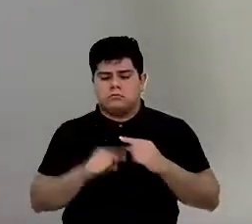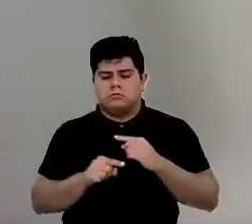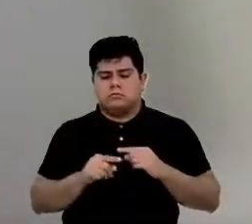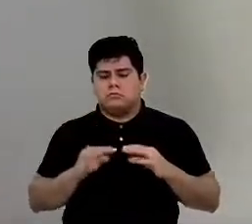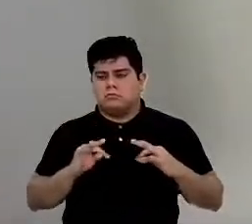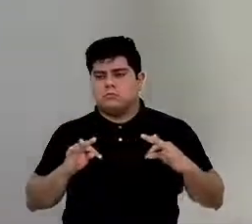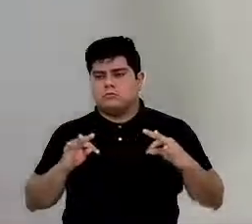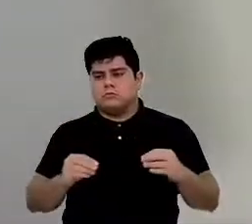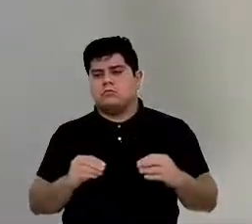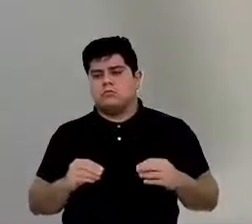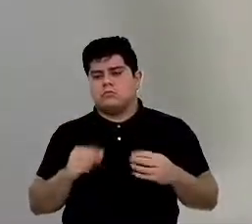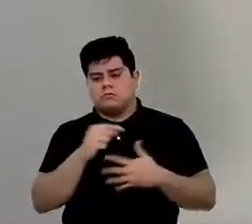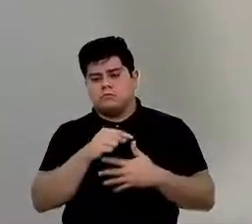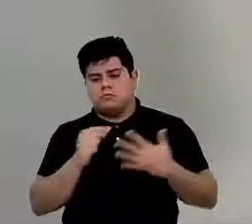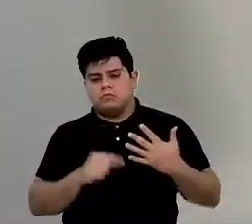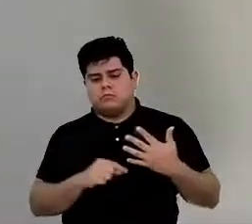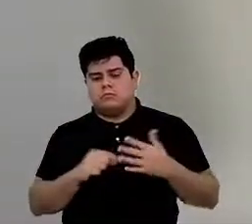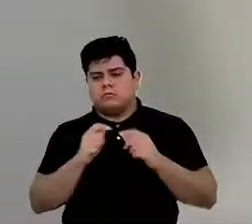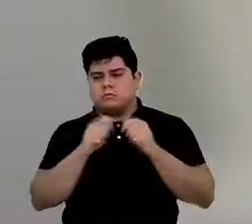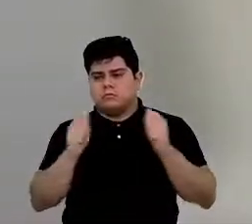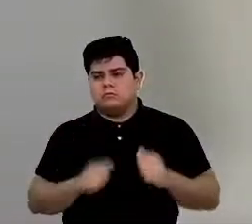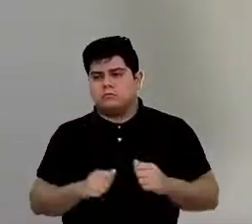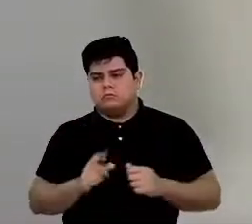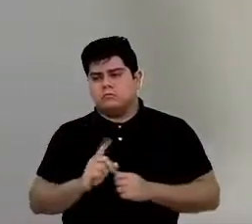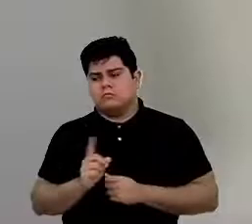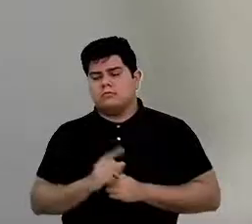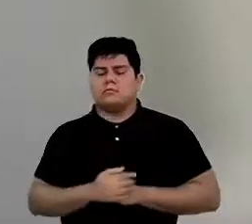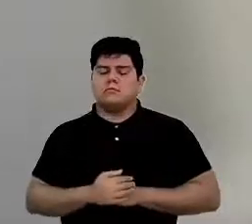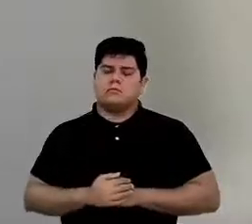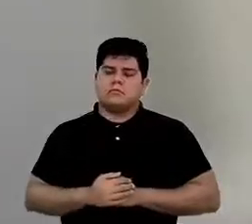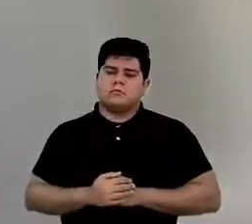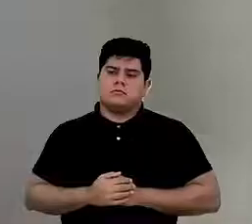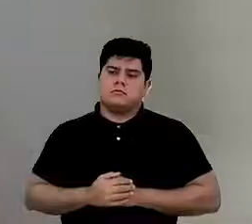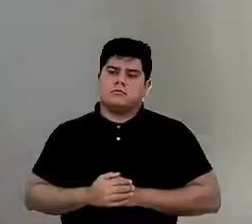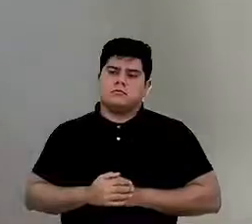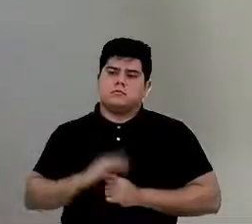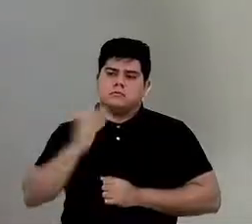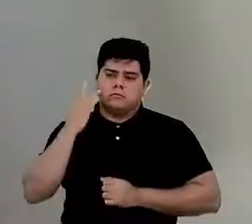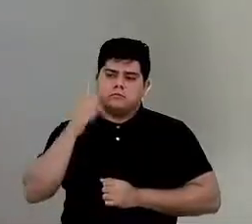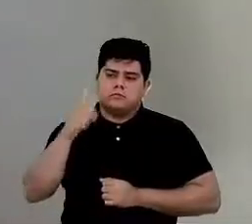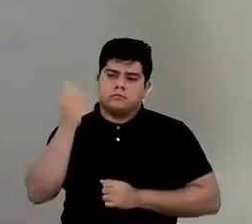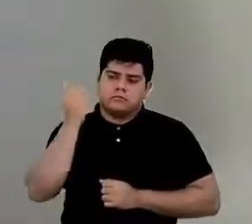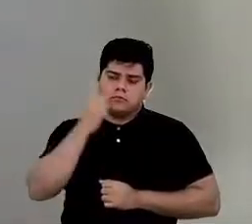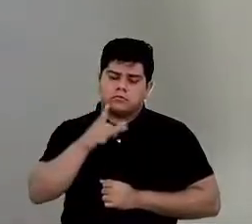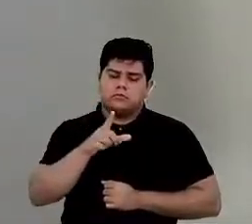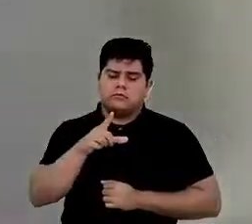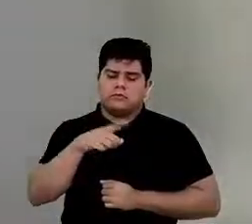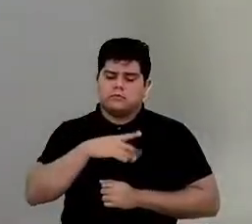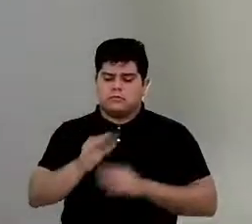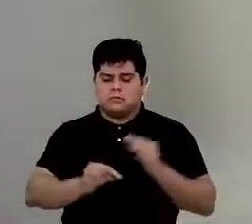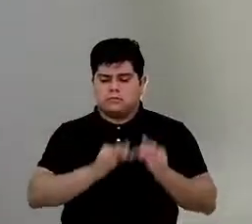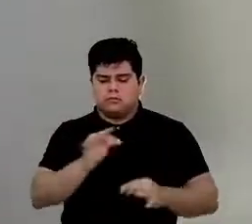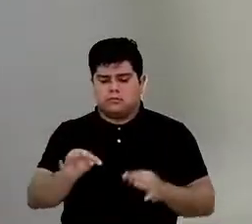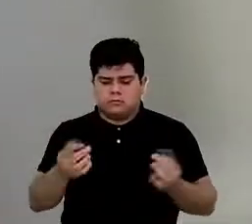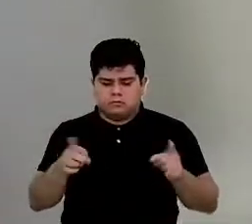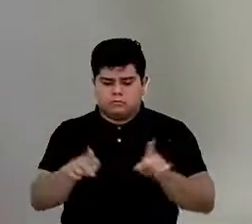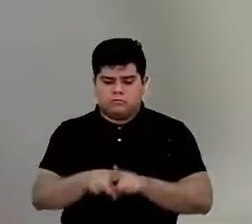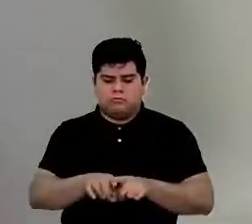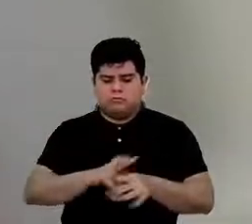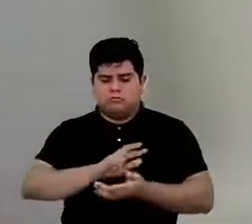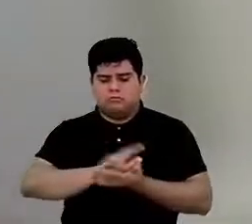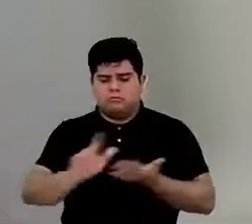os requisitos e a todas as anatomias. Então, eu acho que você consegue, né, com essas terapias combinadas,